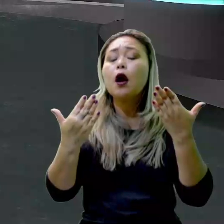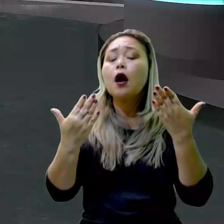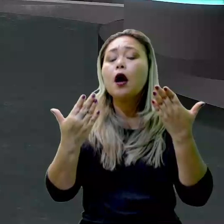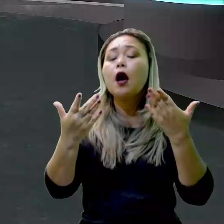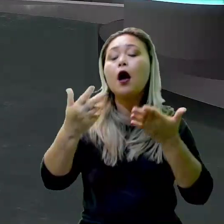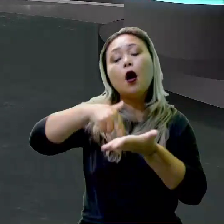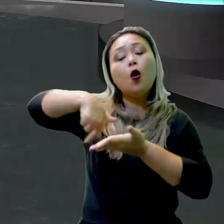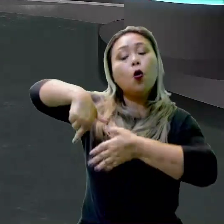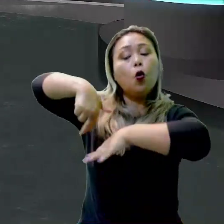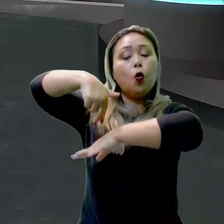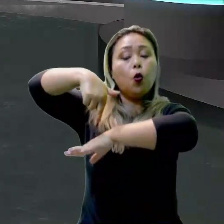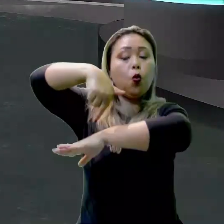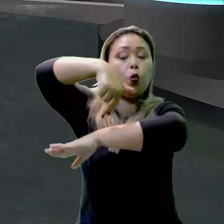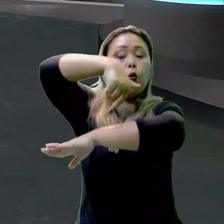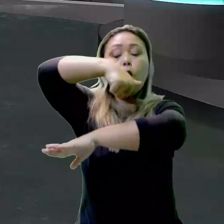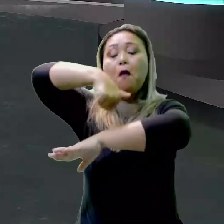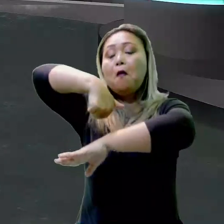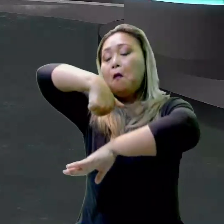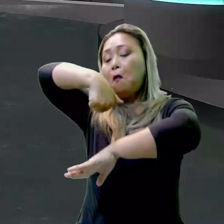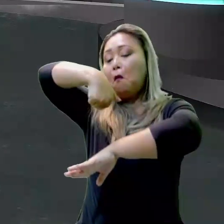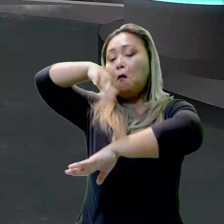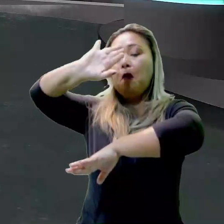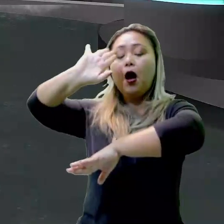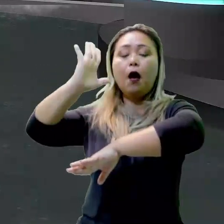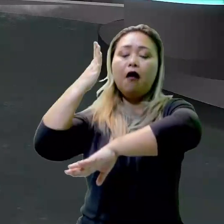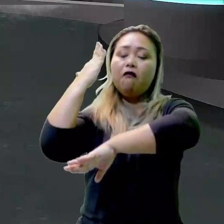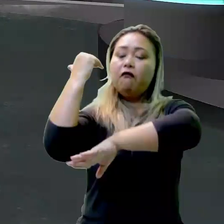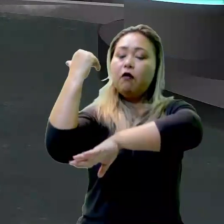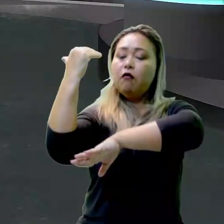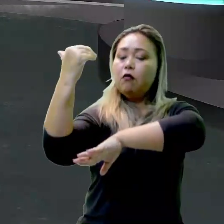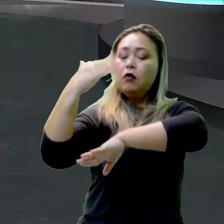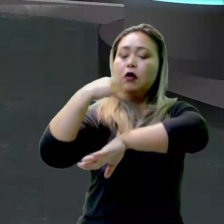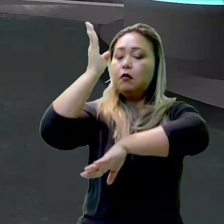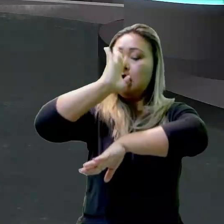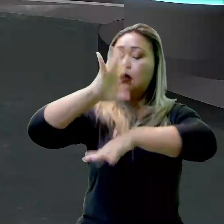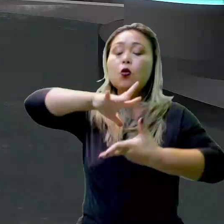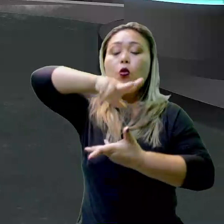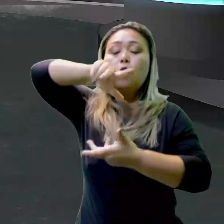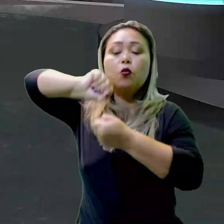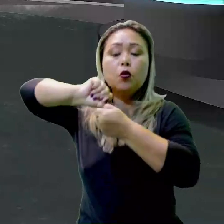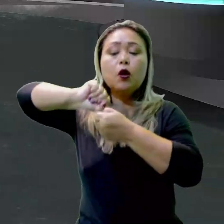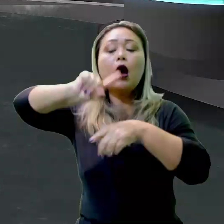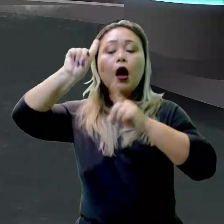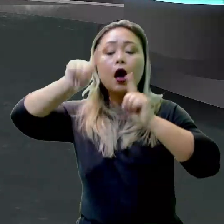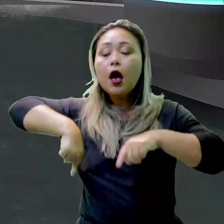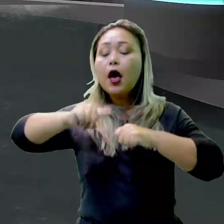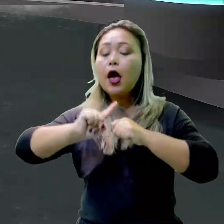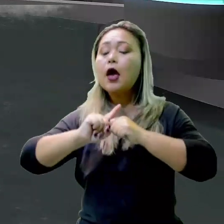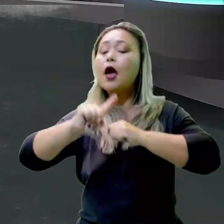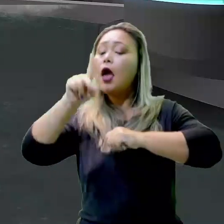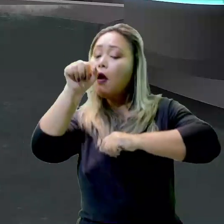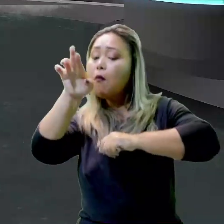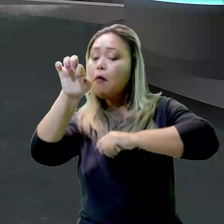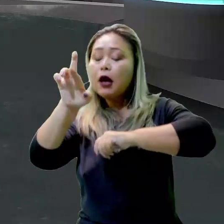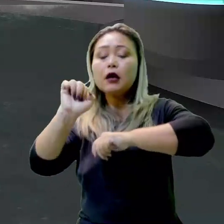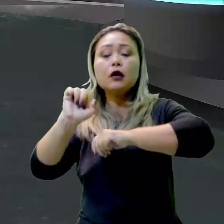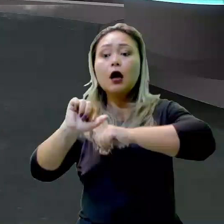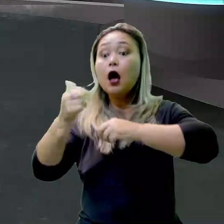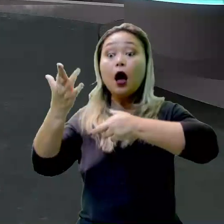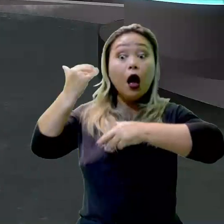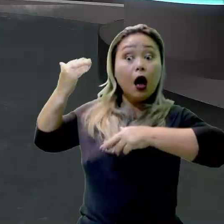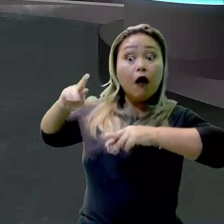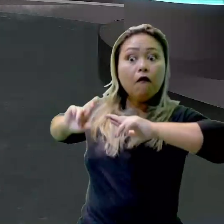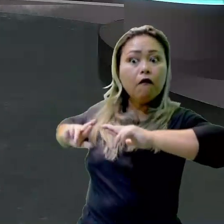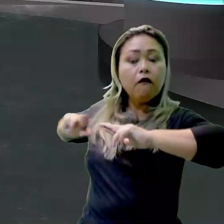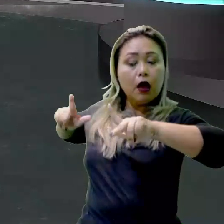uma modelo bem bonita. A nossa modelo mais famosa do Brasil e do mundo, né? Porque é um padrão totalmente diferente,